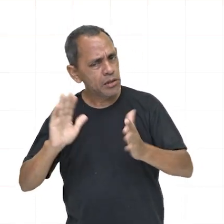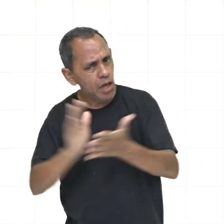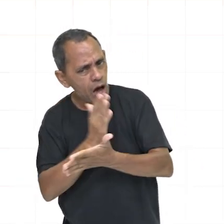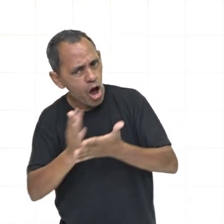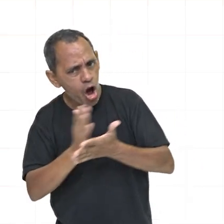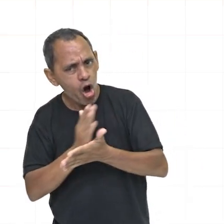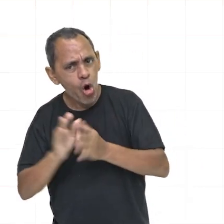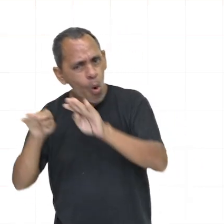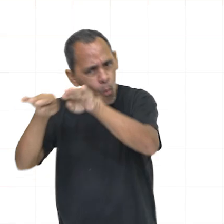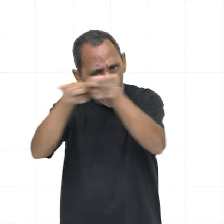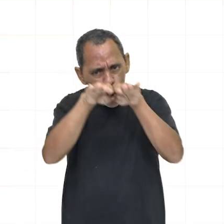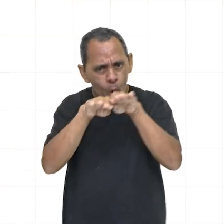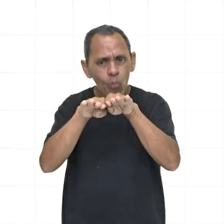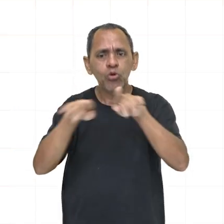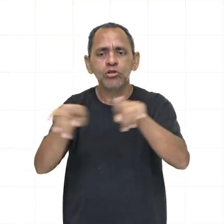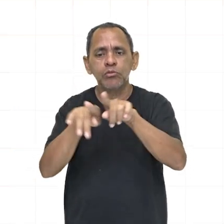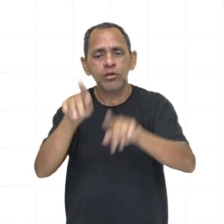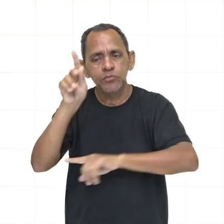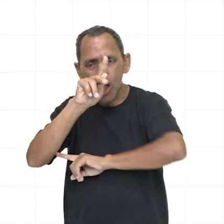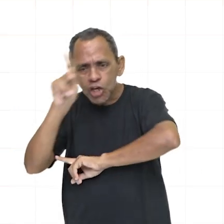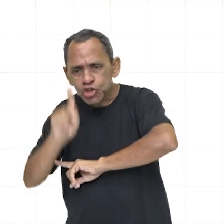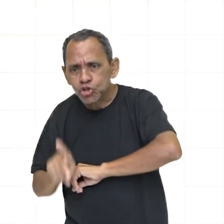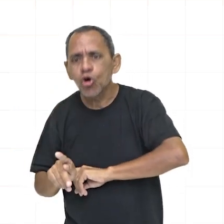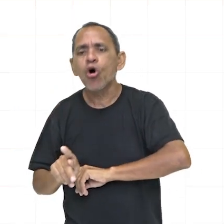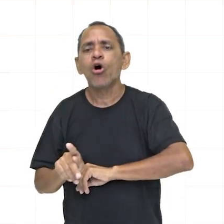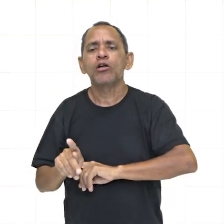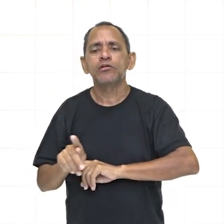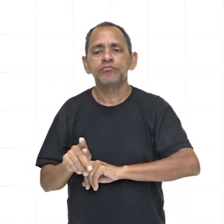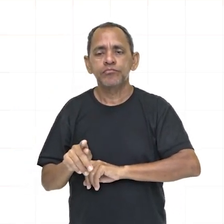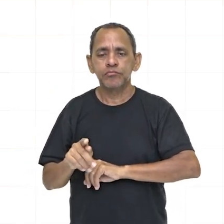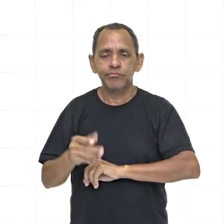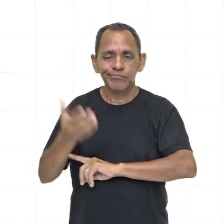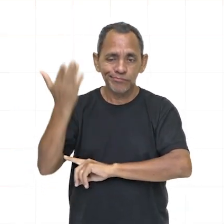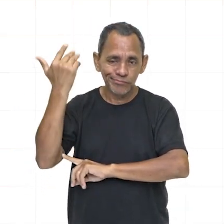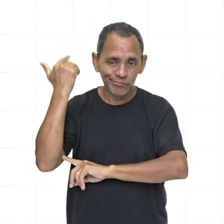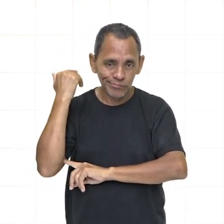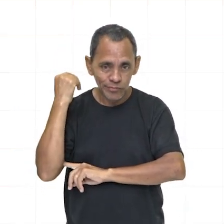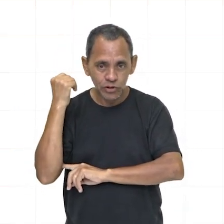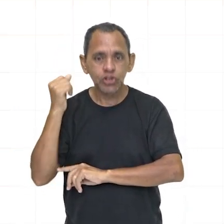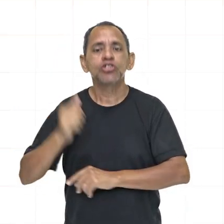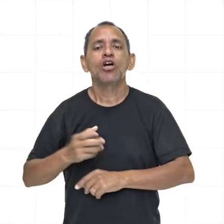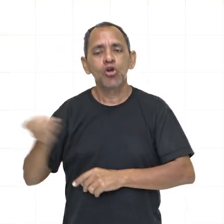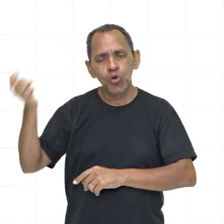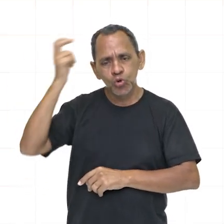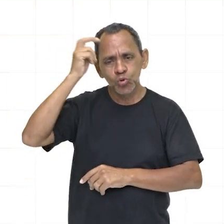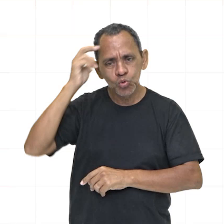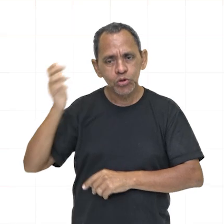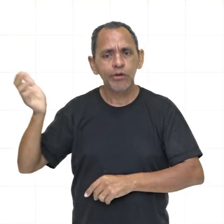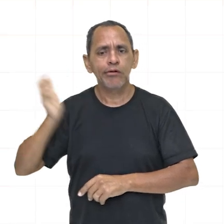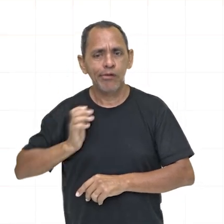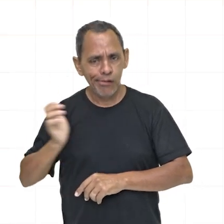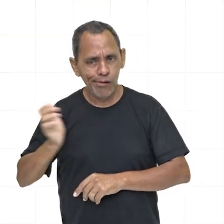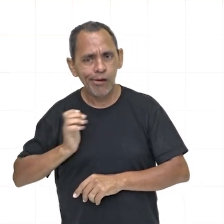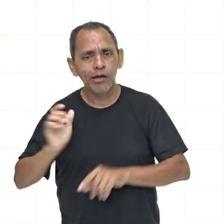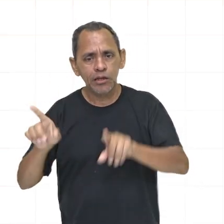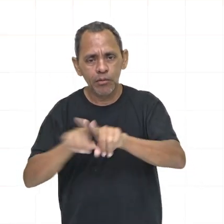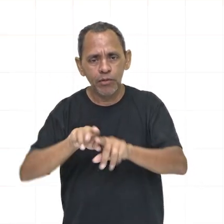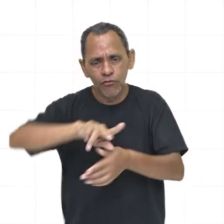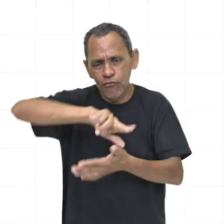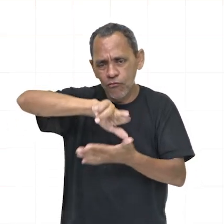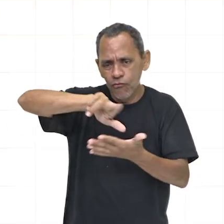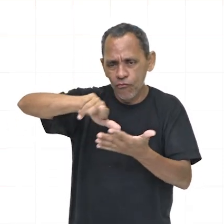tá? História antiga, cultura rica, diversidade étnica e cultural, grande